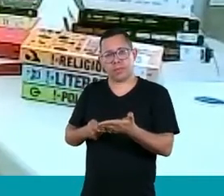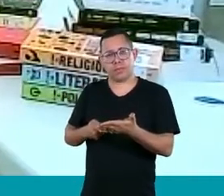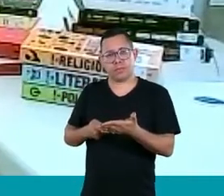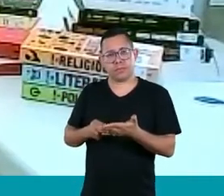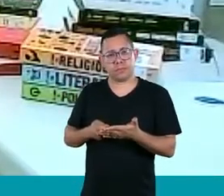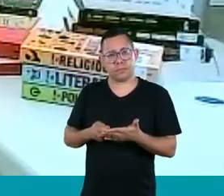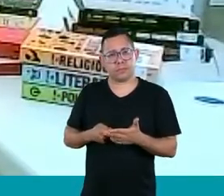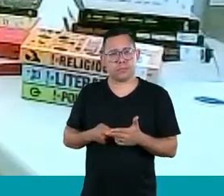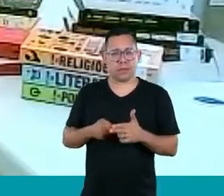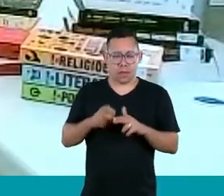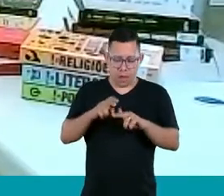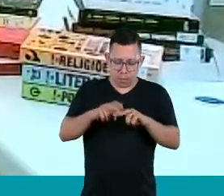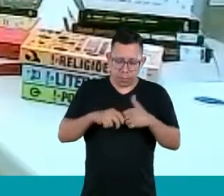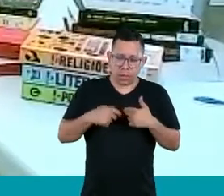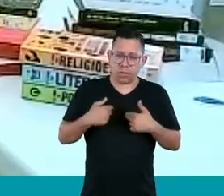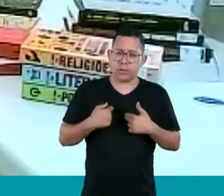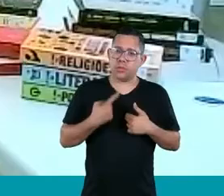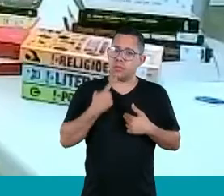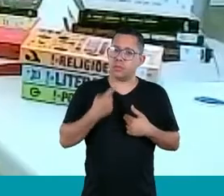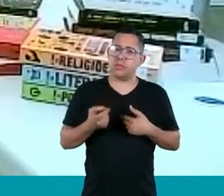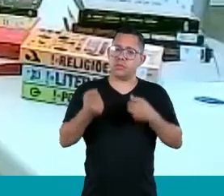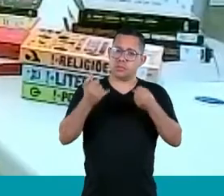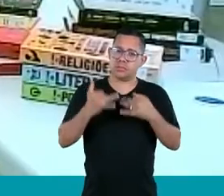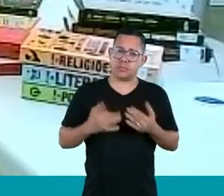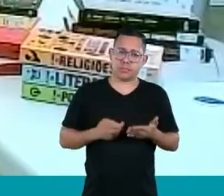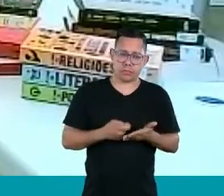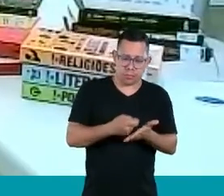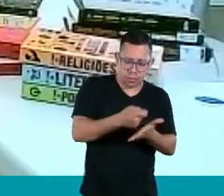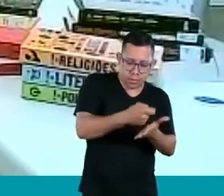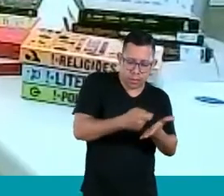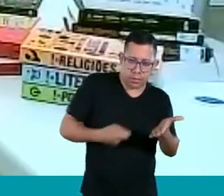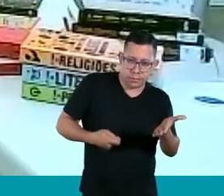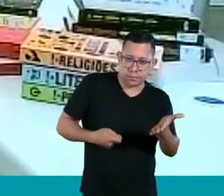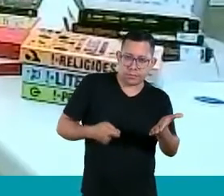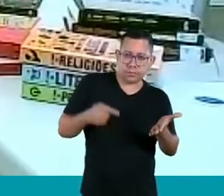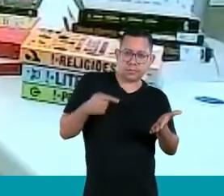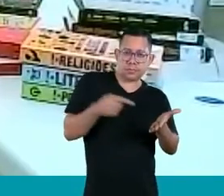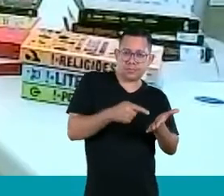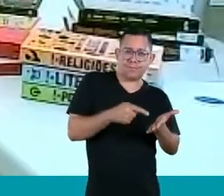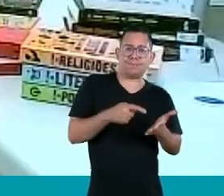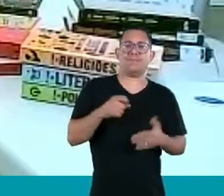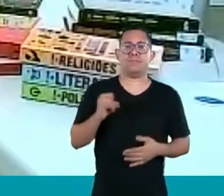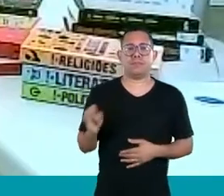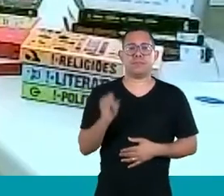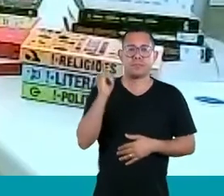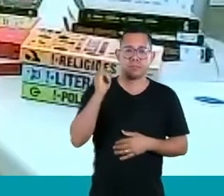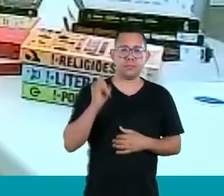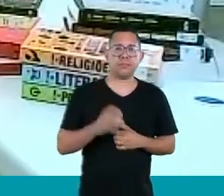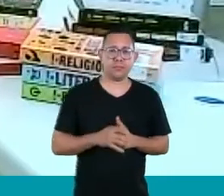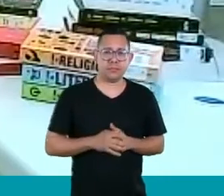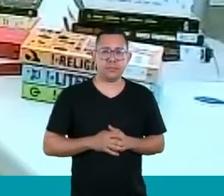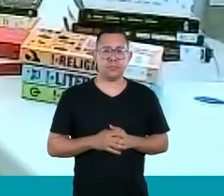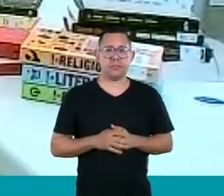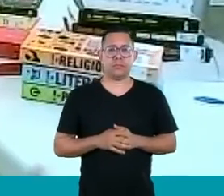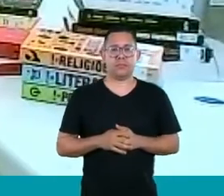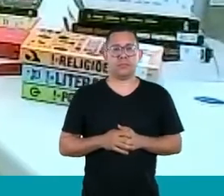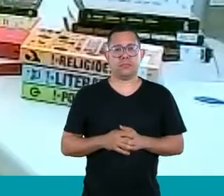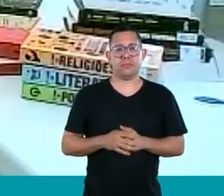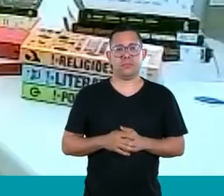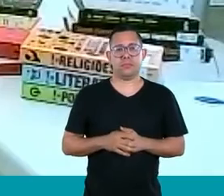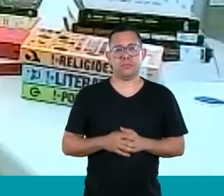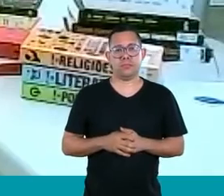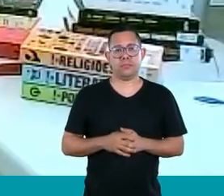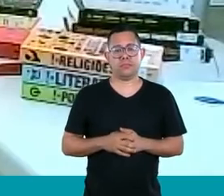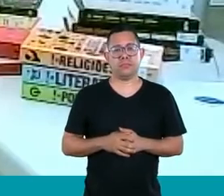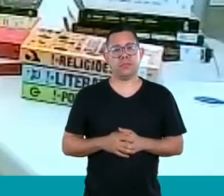minha fala, a escrita e a sua prática na escola. Escrever para mim é ocupar um lugar de privilégio,